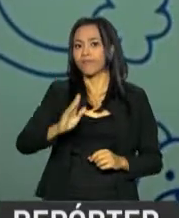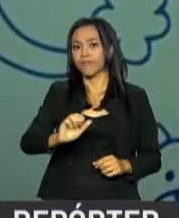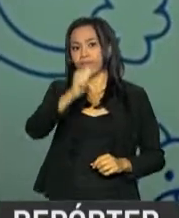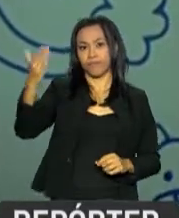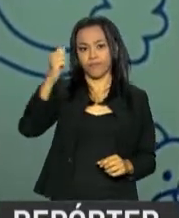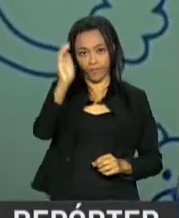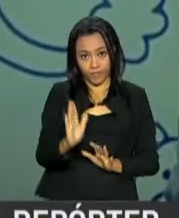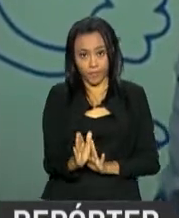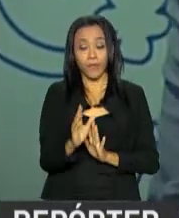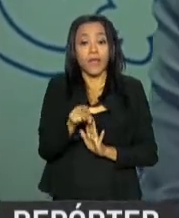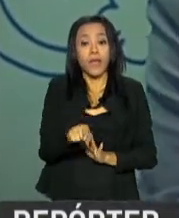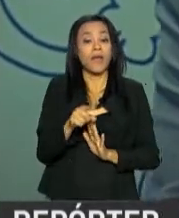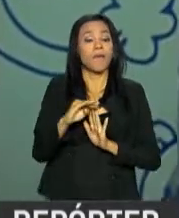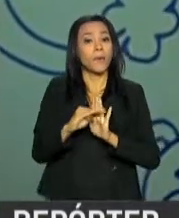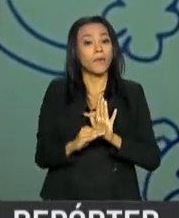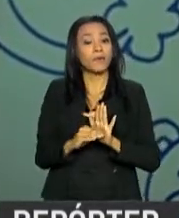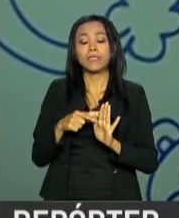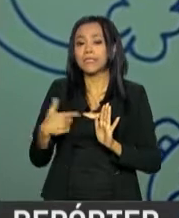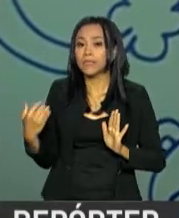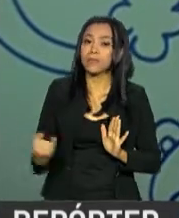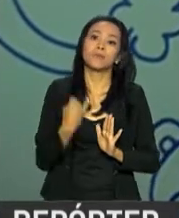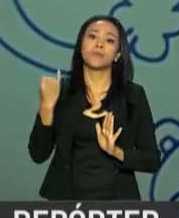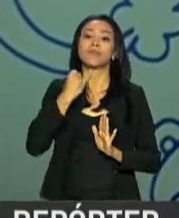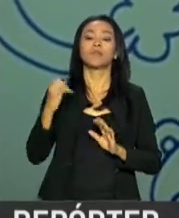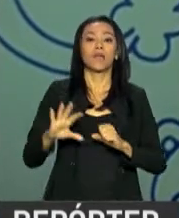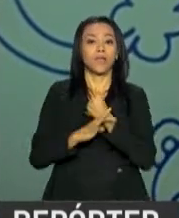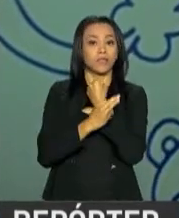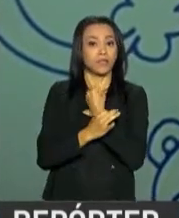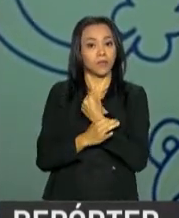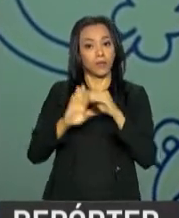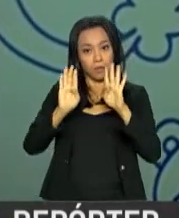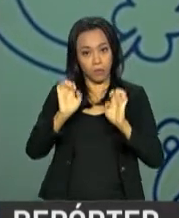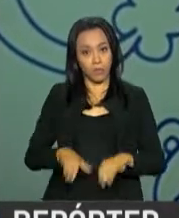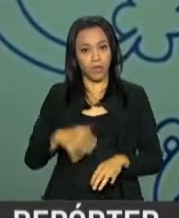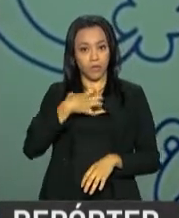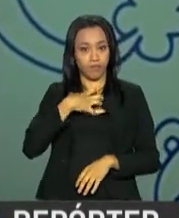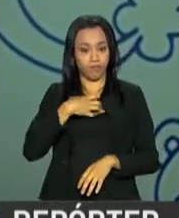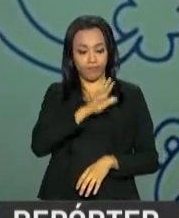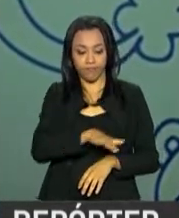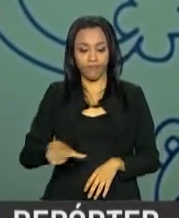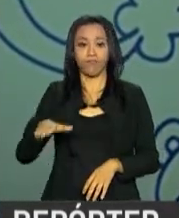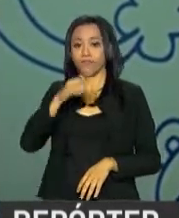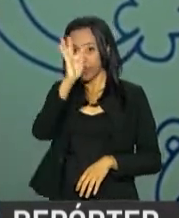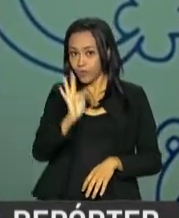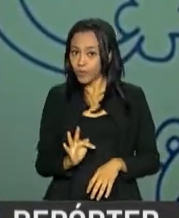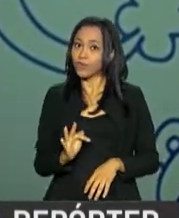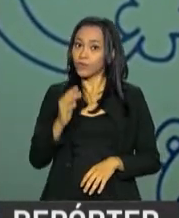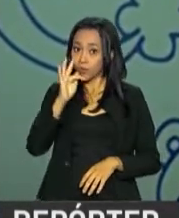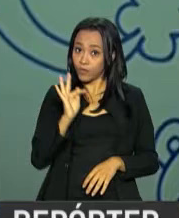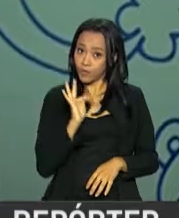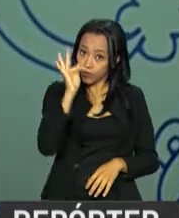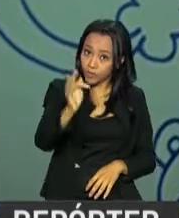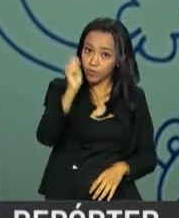É um programa importantíssimo para assegurar o bem-estar presente e futuro do Brasil. Posso